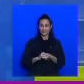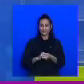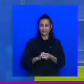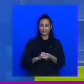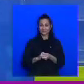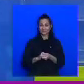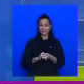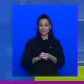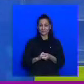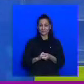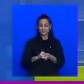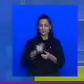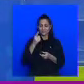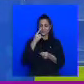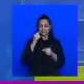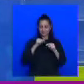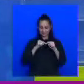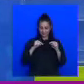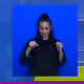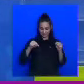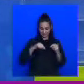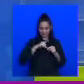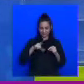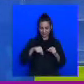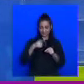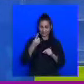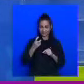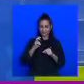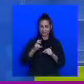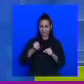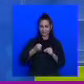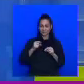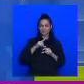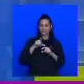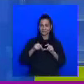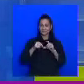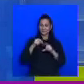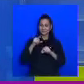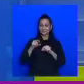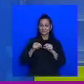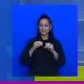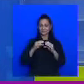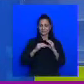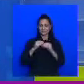13. Vamos confirmar as 15 dezenas sorteadas no concurso